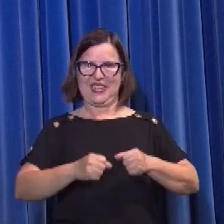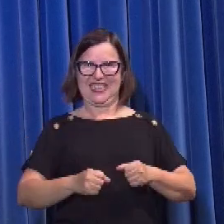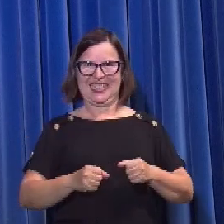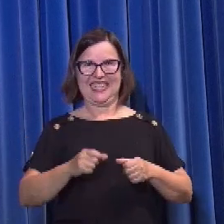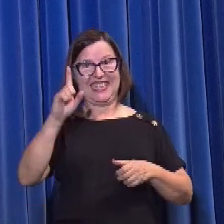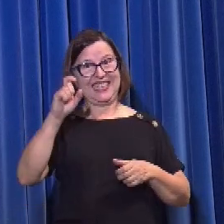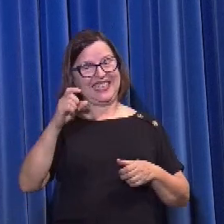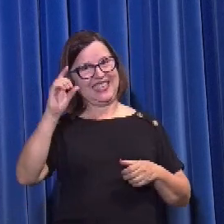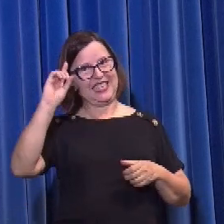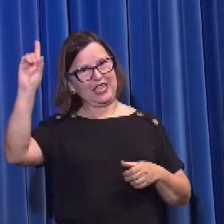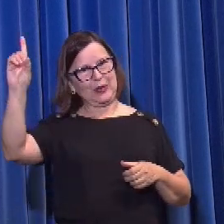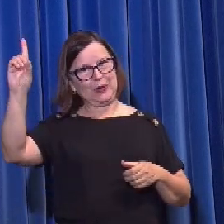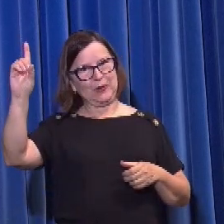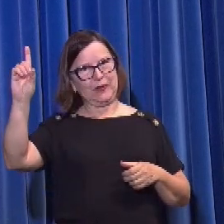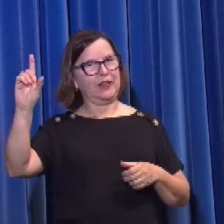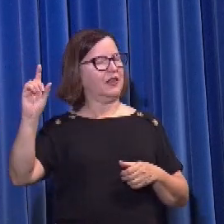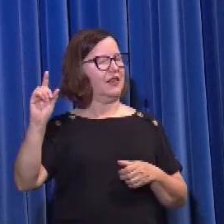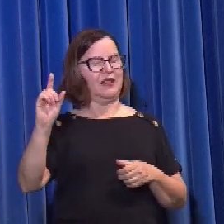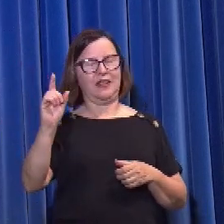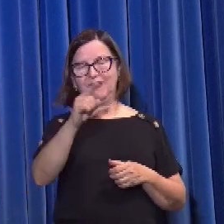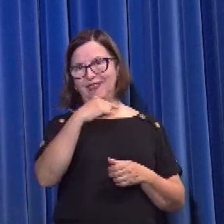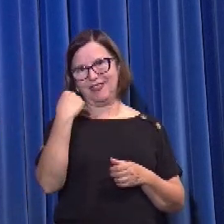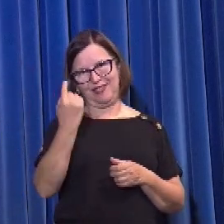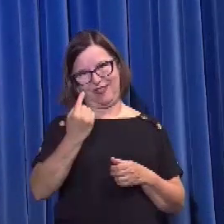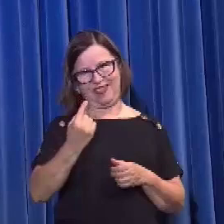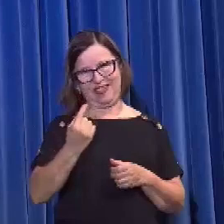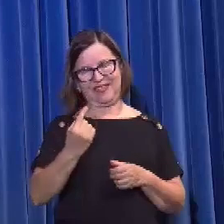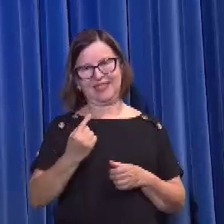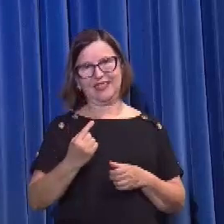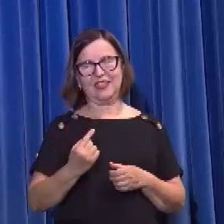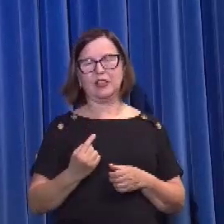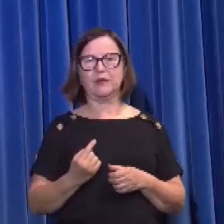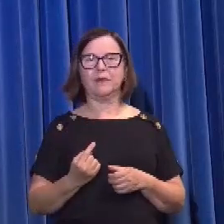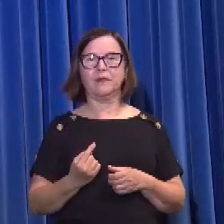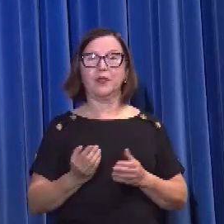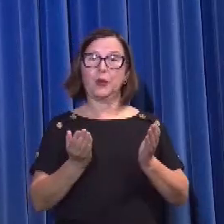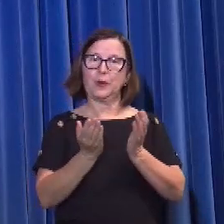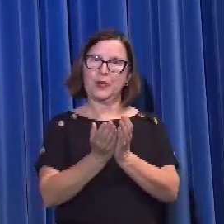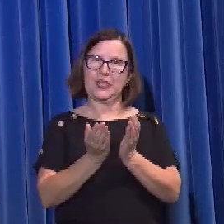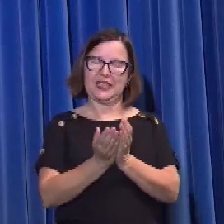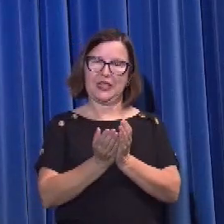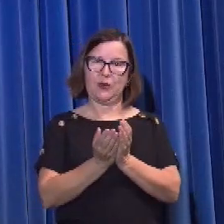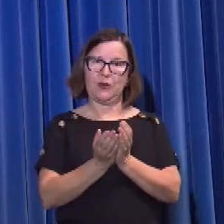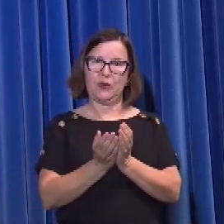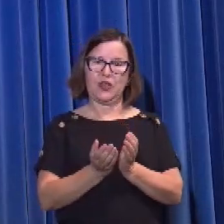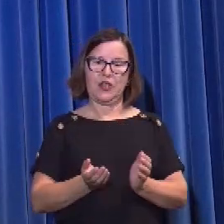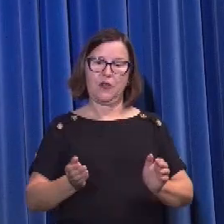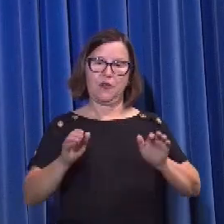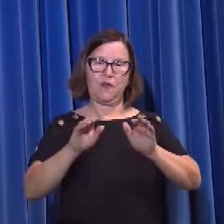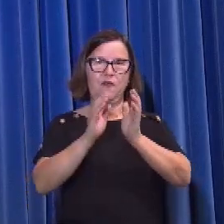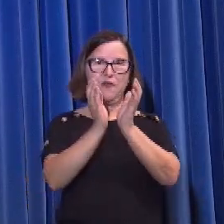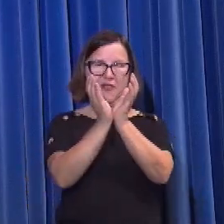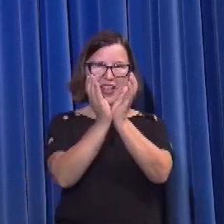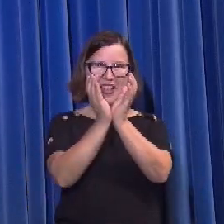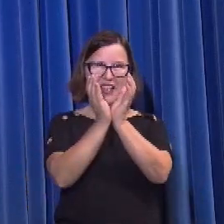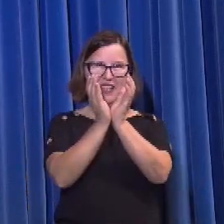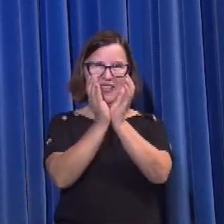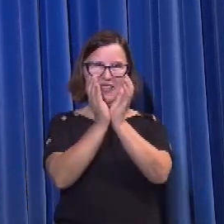Deus e não de nós. O cristão é um vaso frágil de